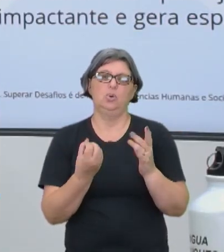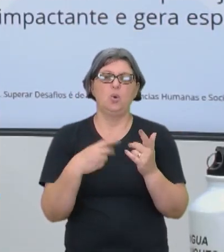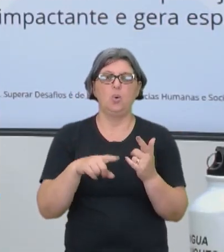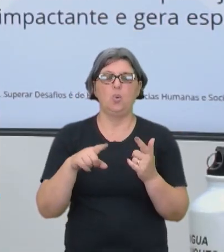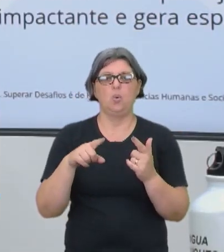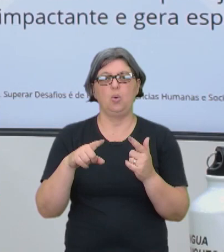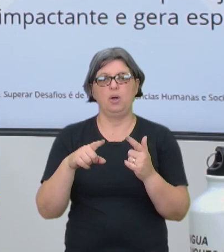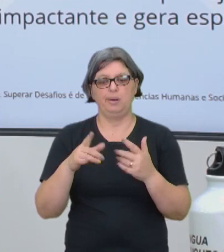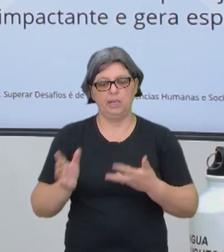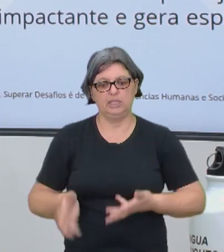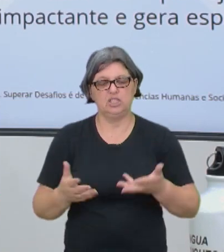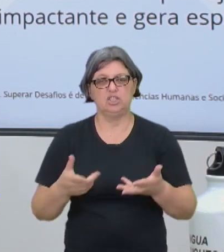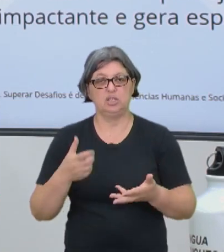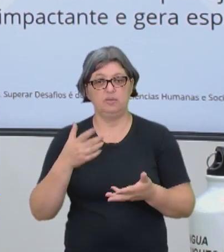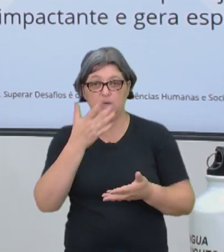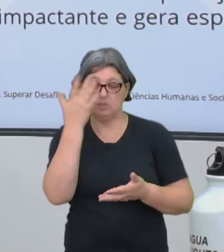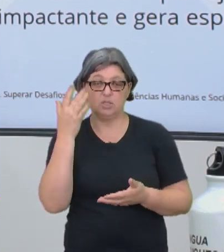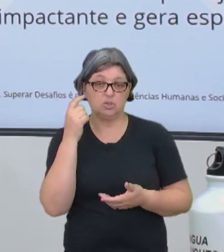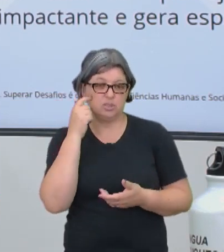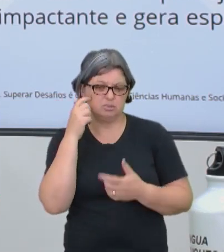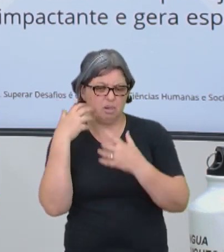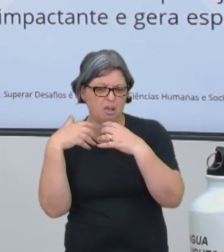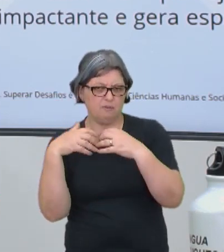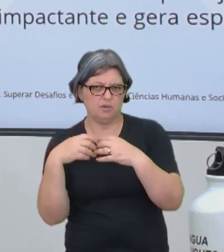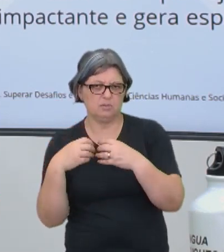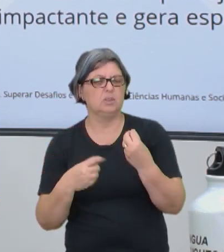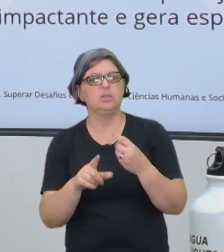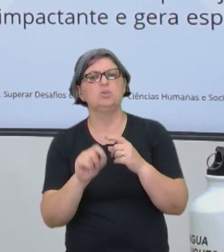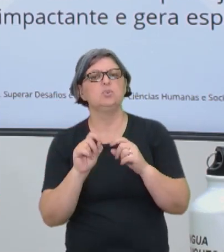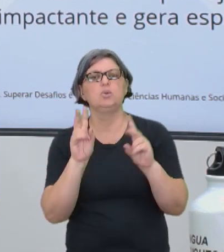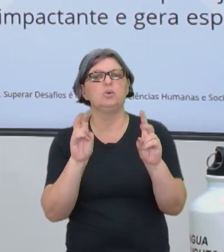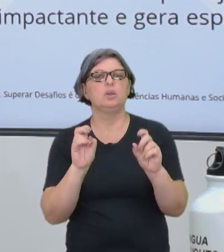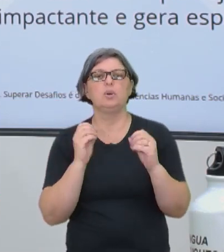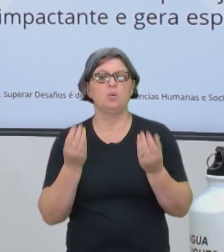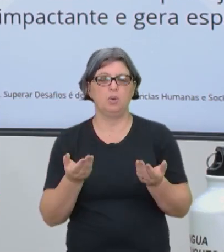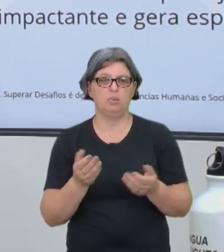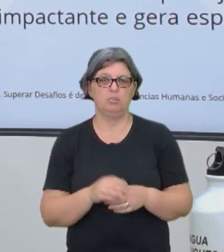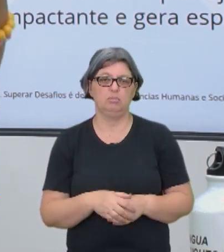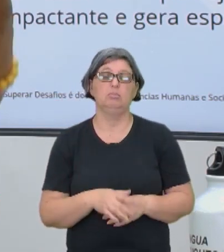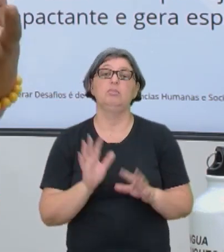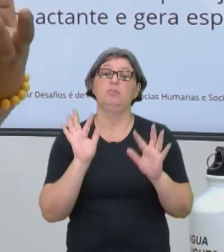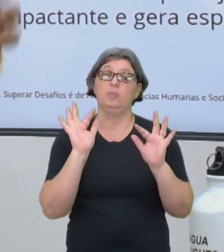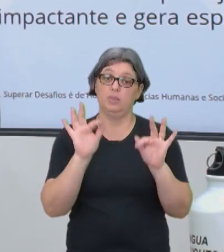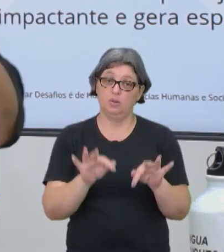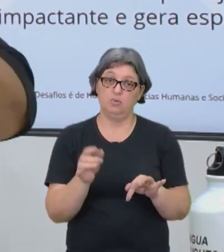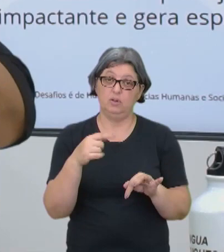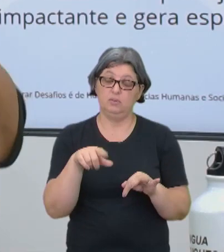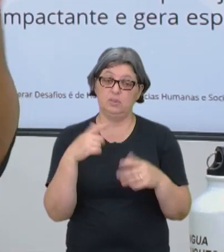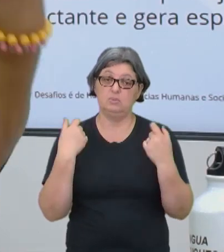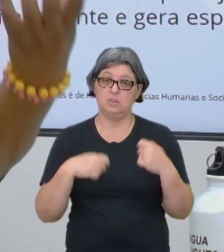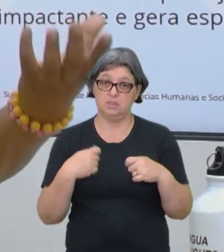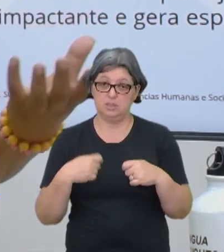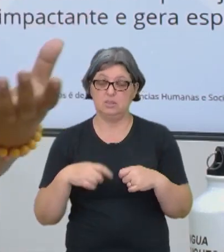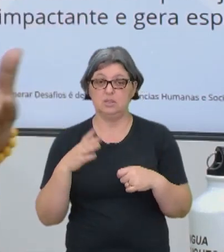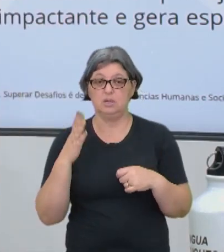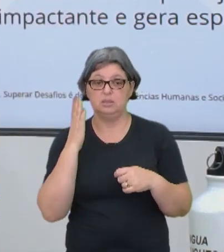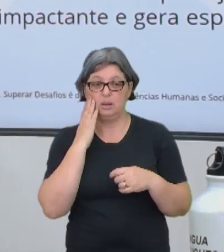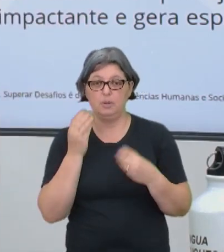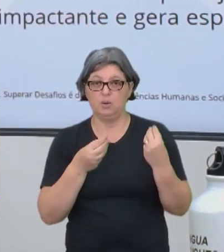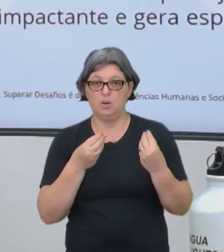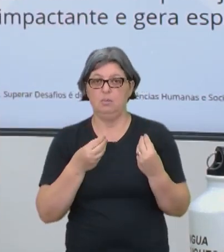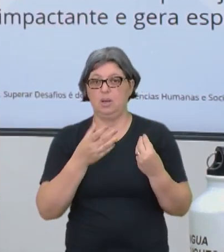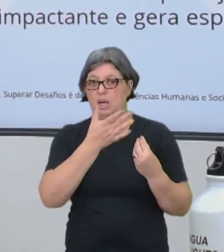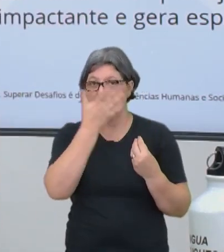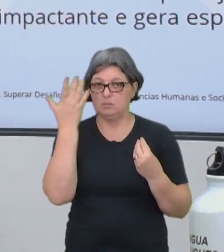reflexão. Esse é o objetivo. Professora, eu escolhi tal tema, mas ao final você tem que deixar as pessoas ali envolvidas,